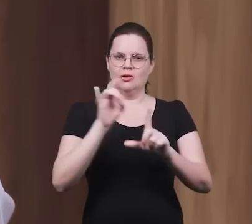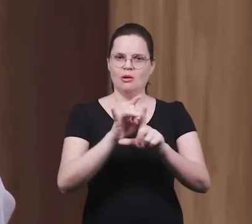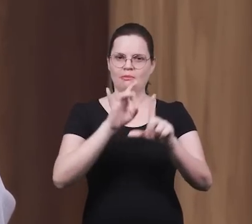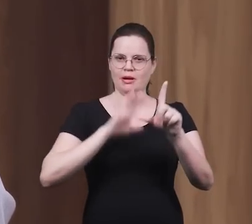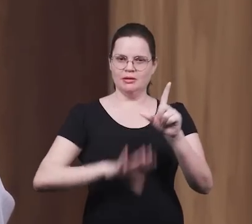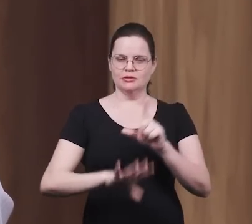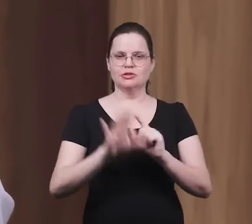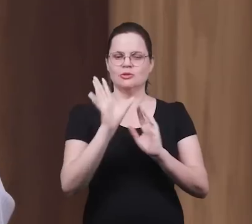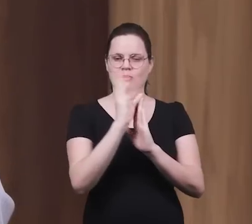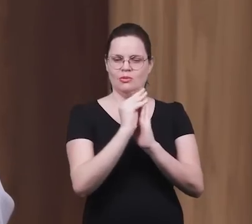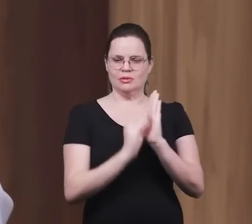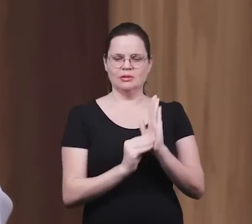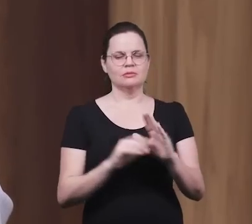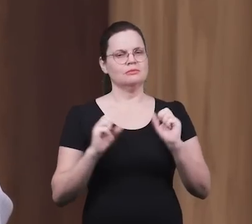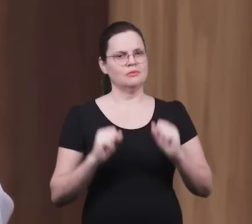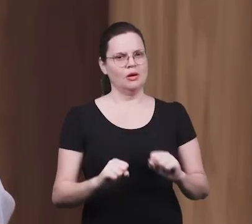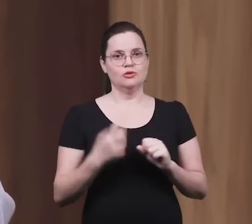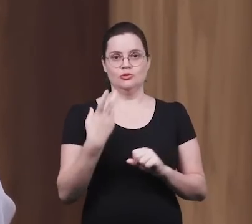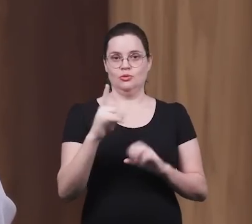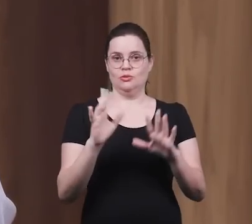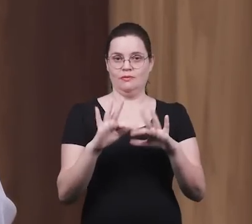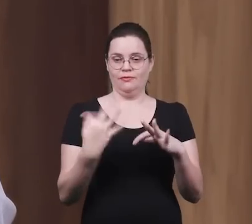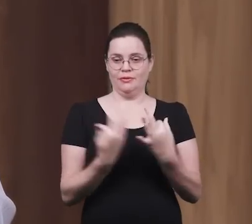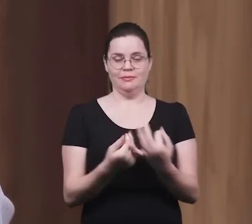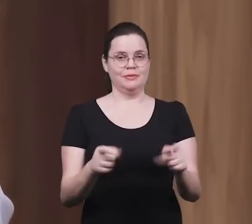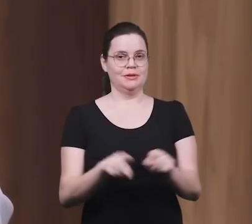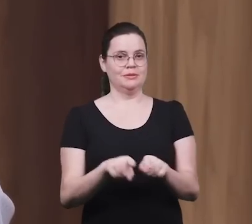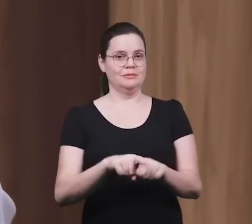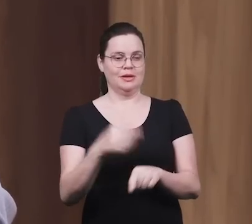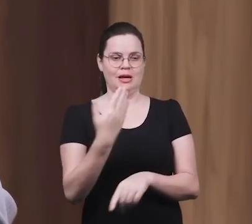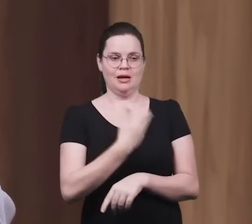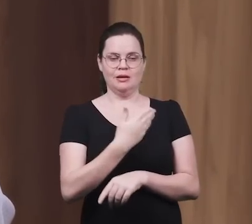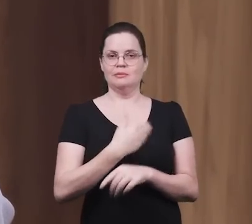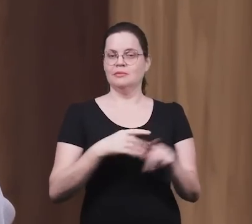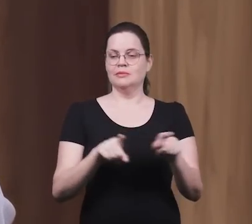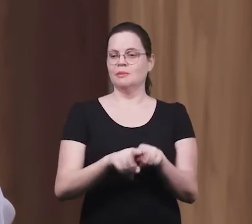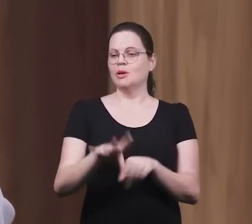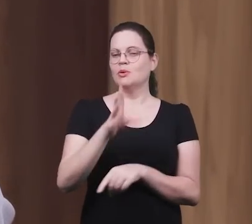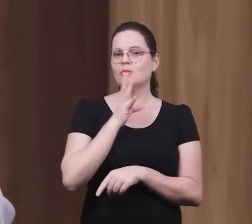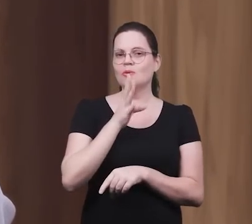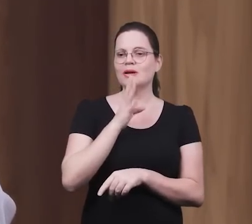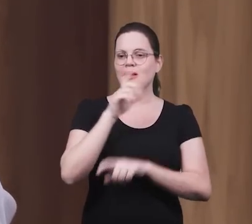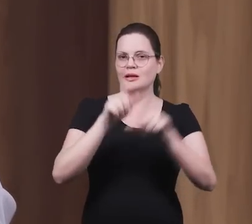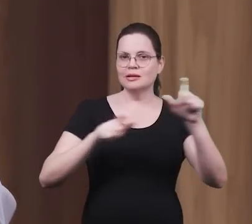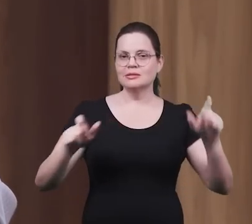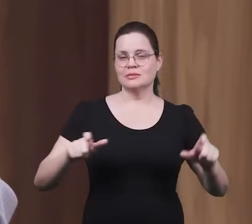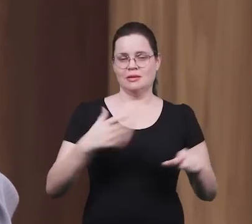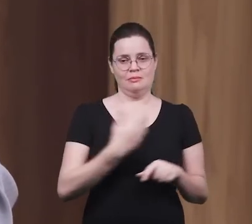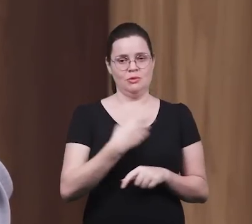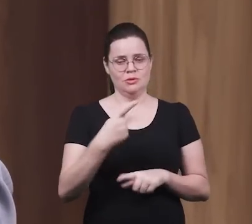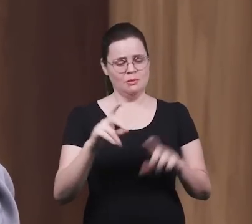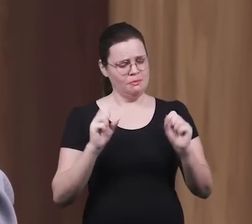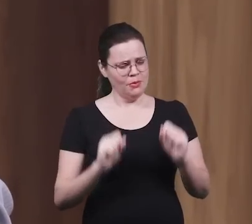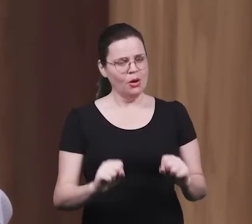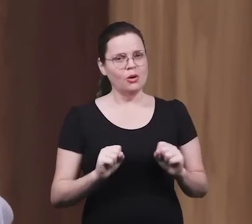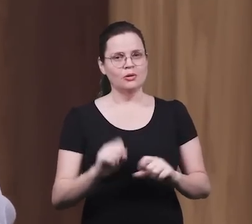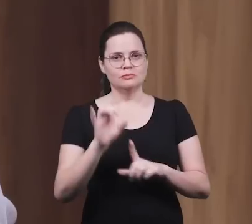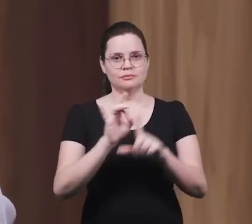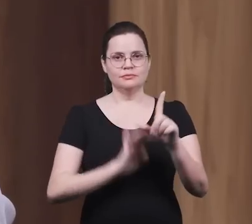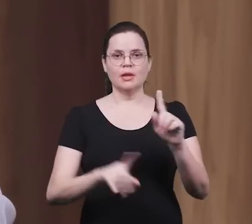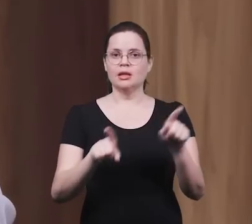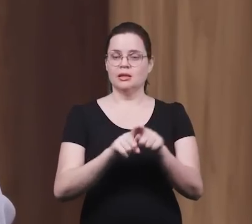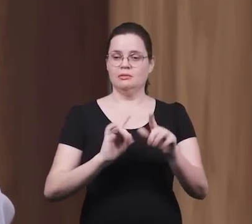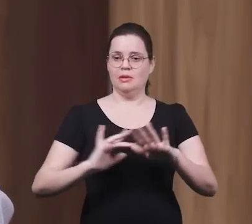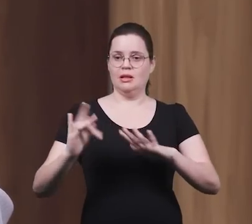conosco, compartilhe este conteúdo com os seus familiares, amigos, conhecidos, talvez até mesmo